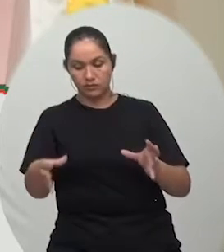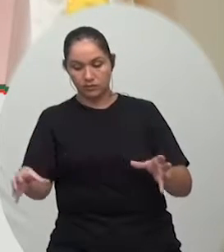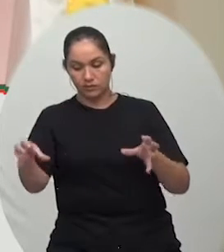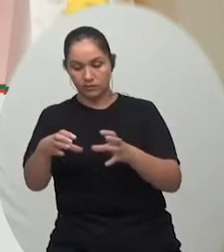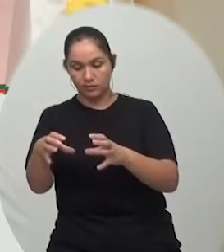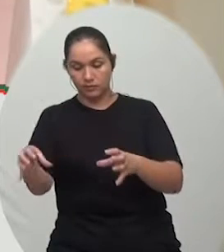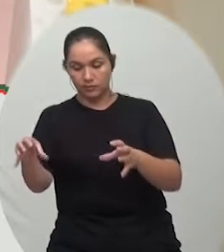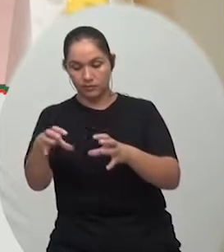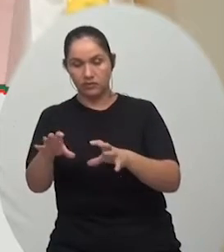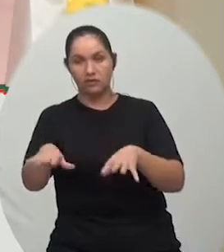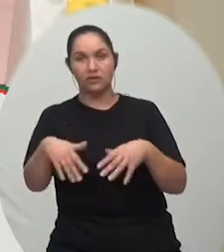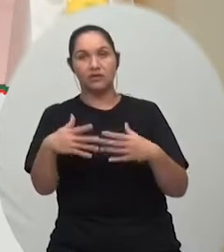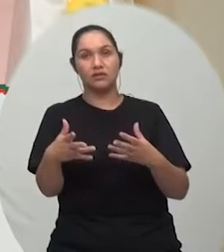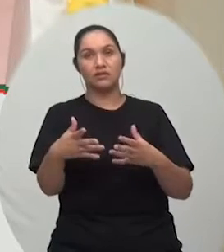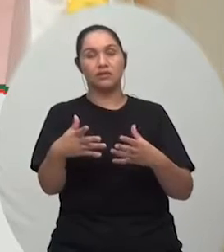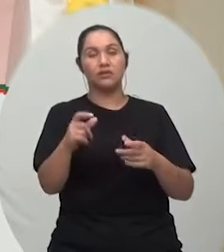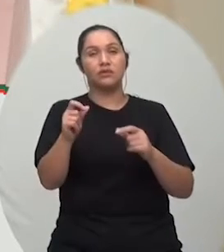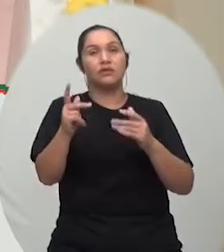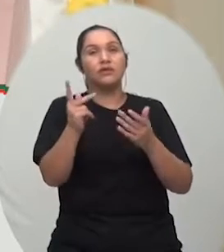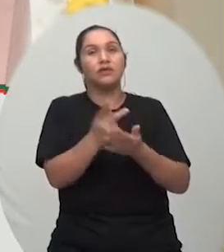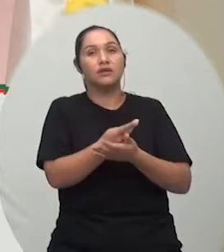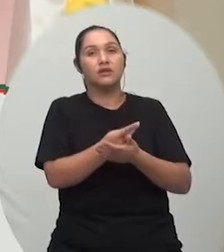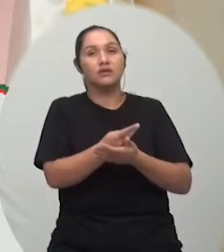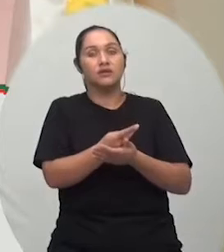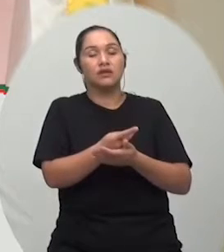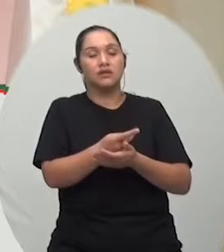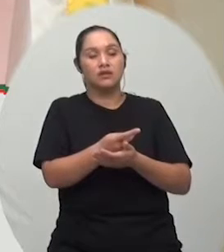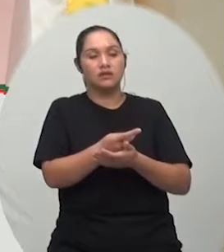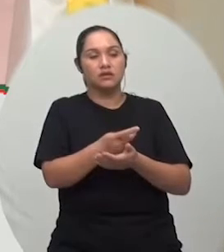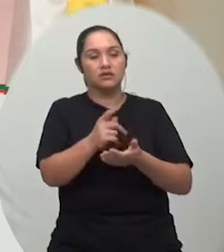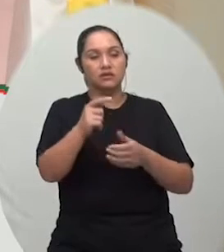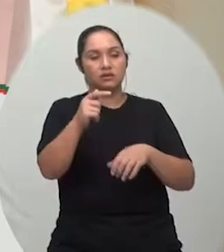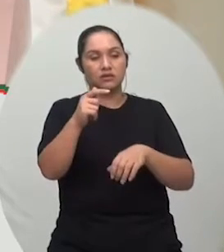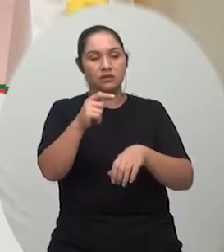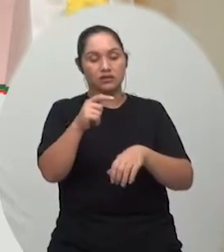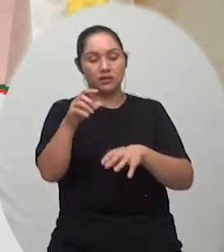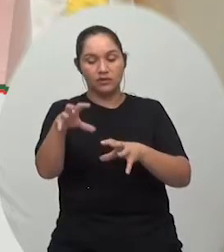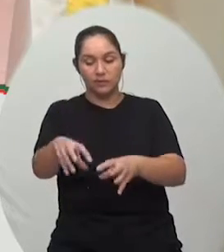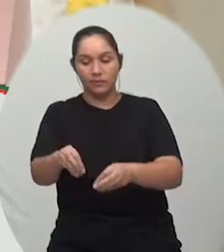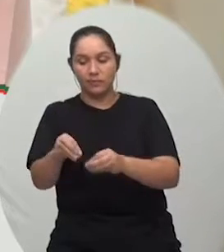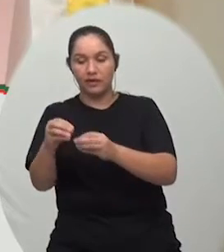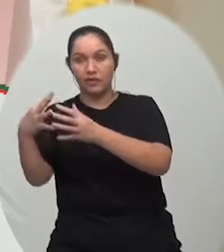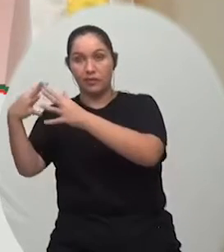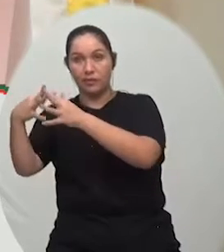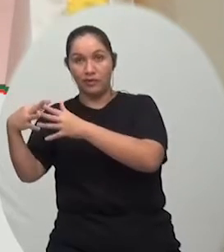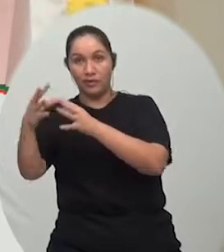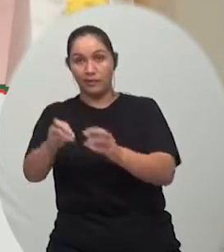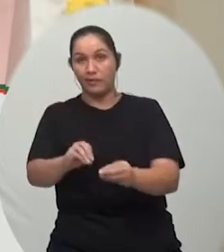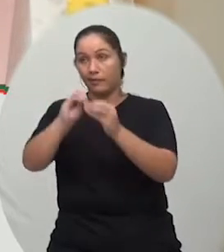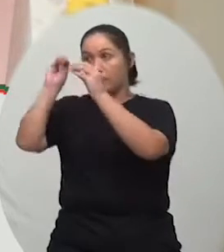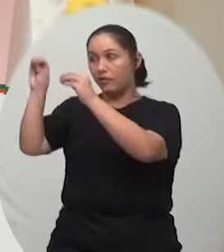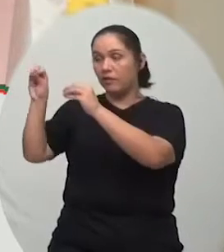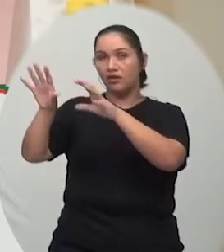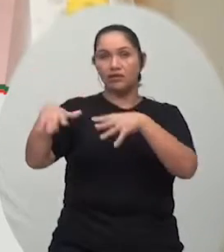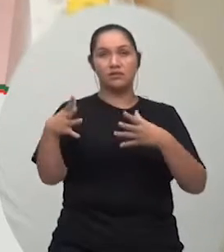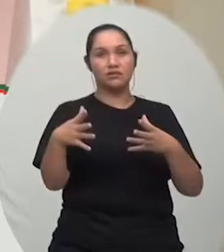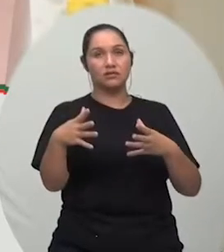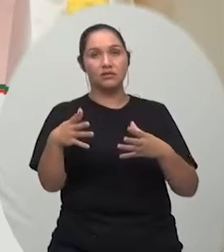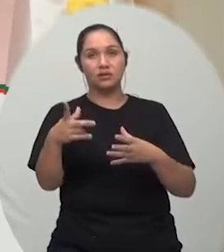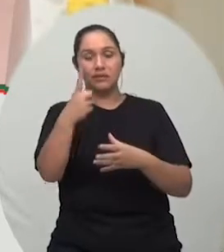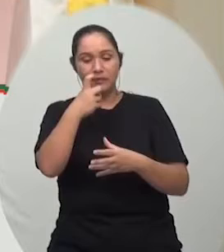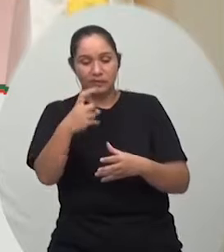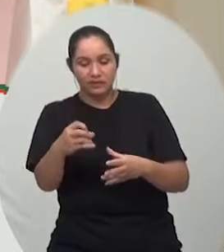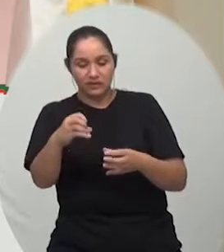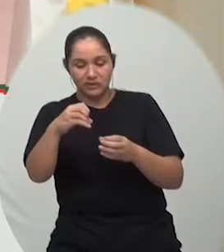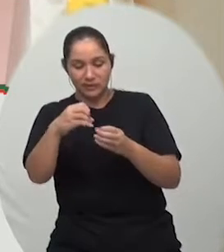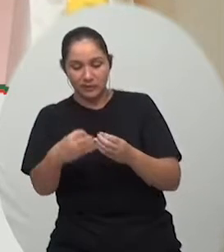pegar, muitos desses lixos se espalham, ficam ali na calçada. E isso é saúde